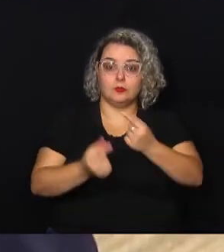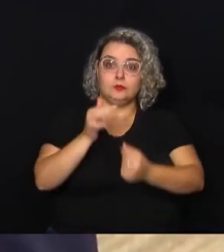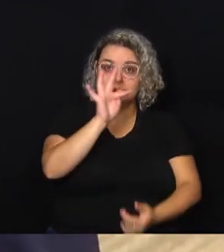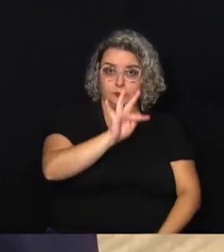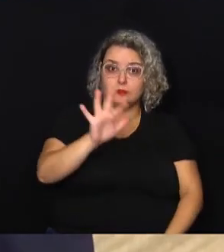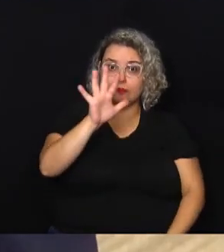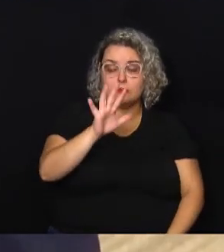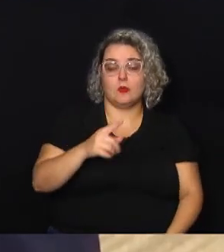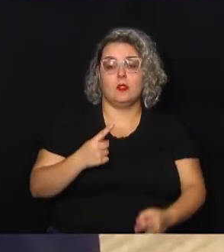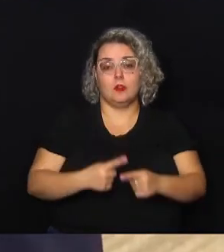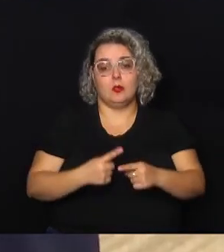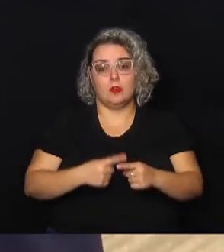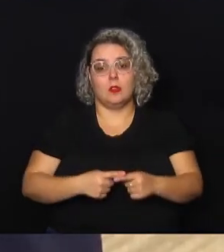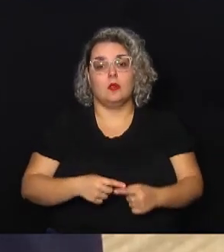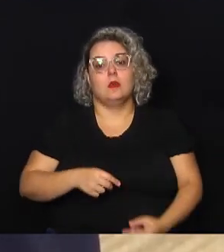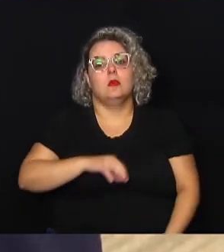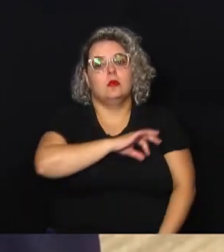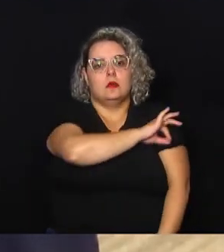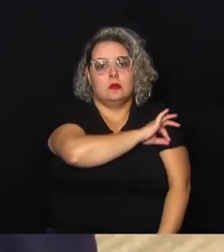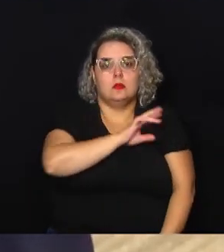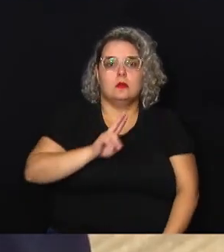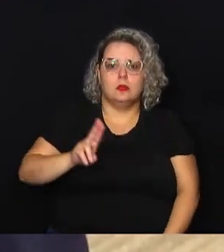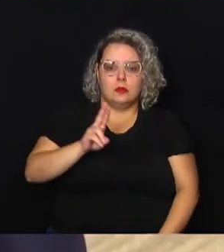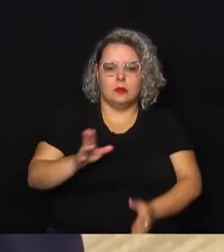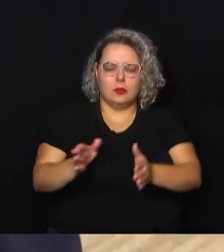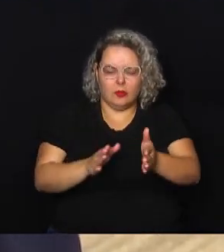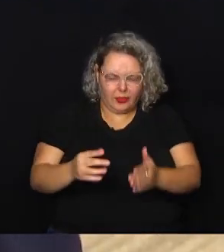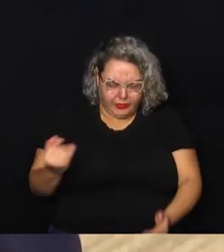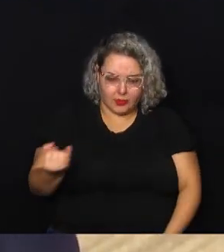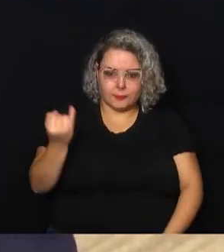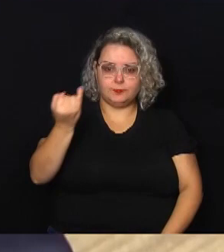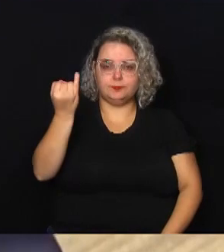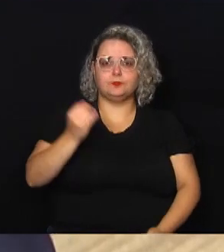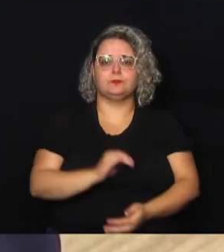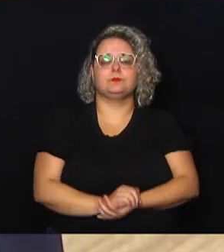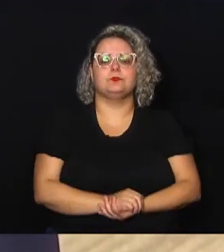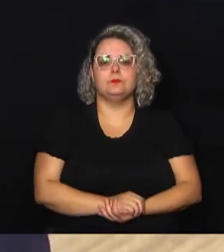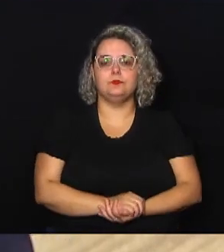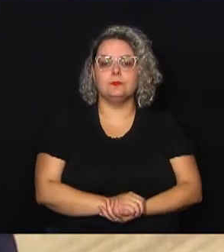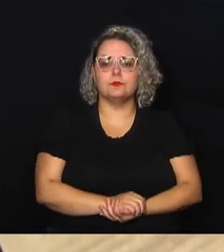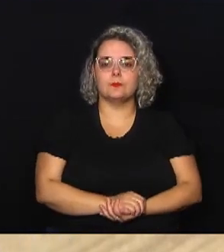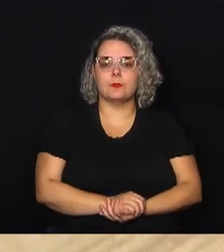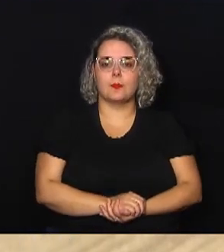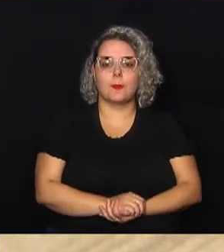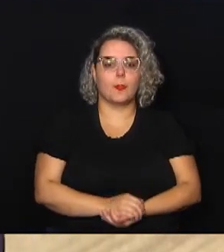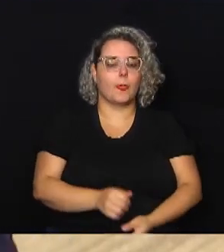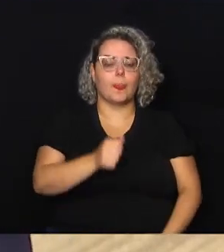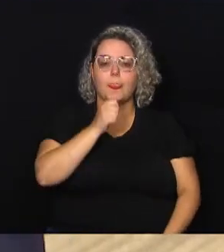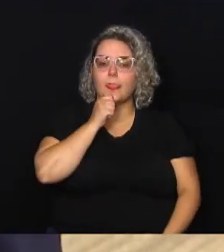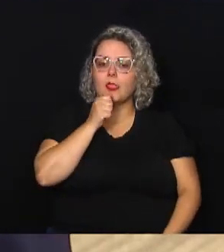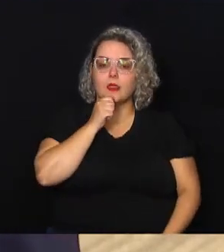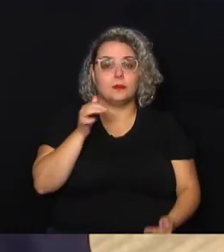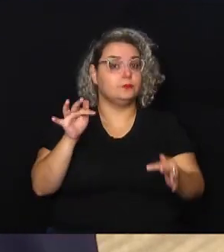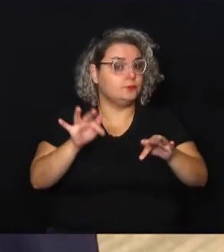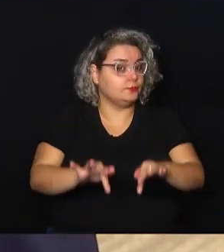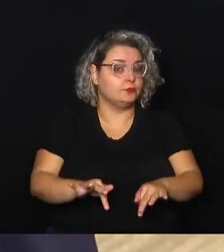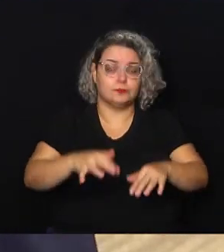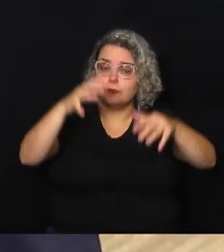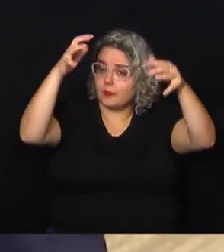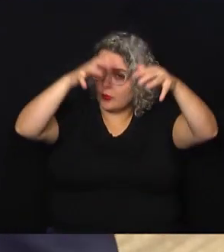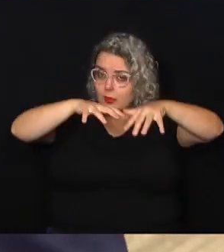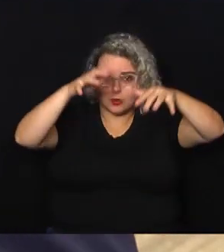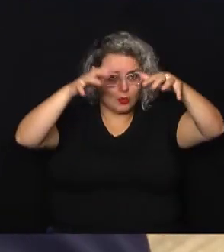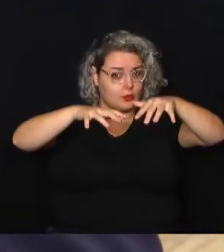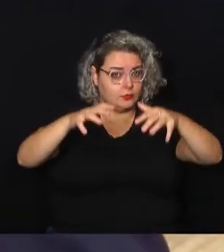que a prefeitura possa utilizar neste momento tão importante porque nós ainda não não finalizamos o período de